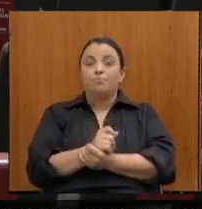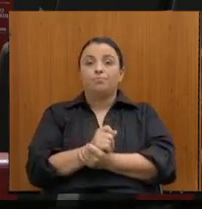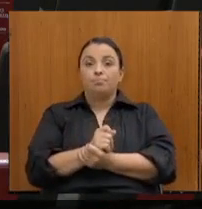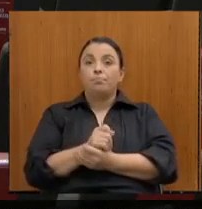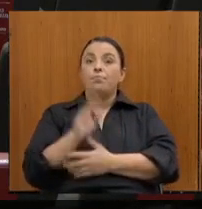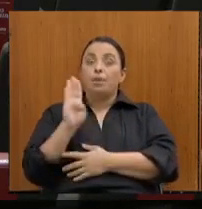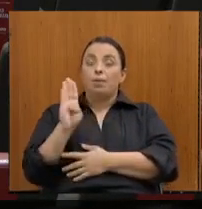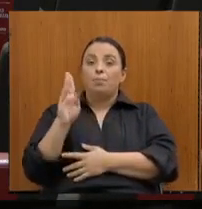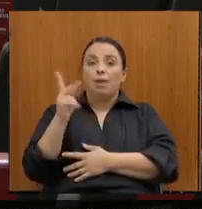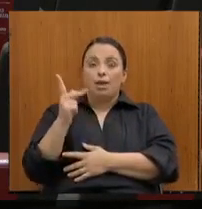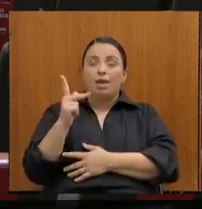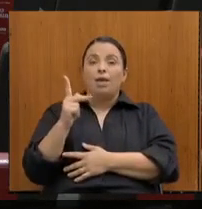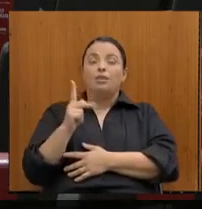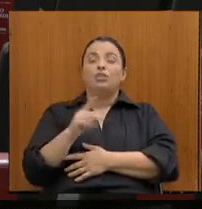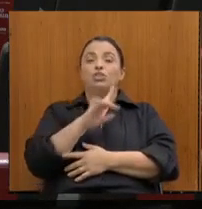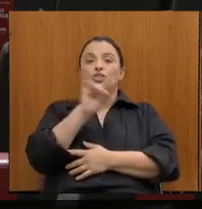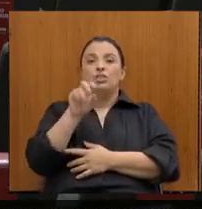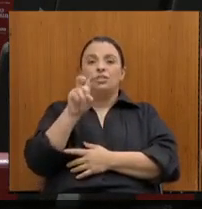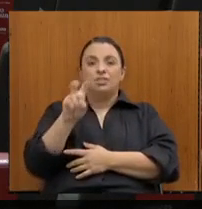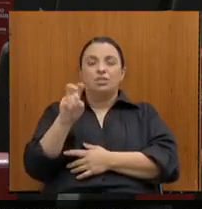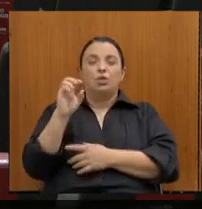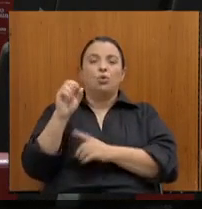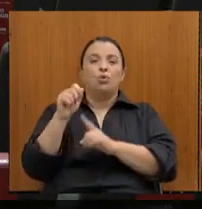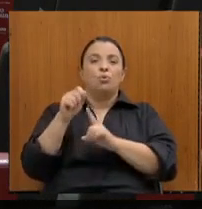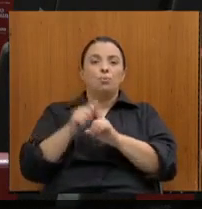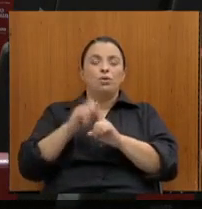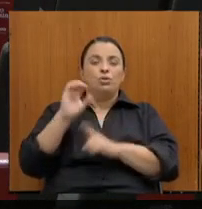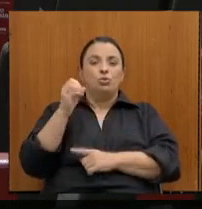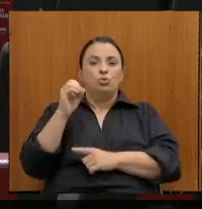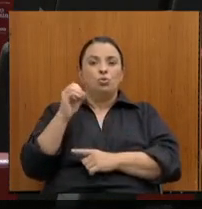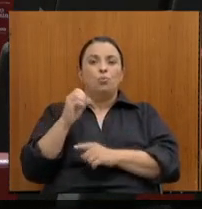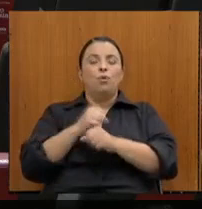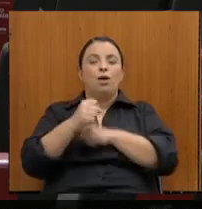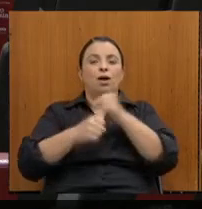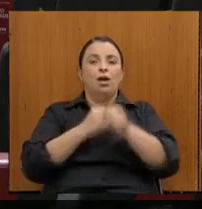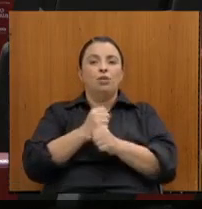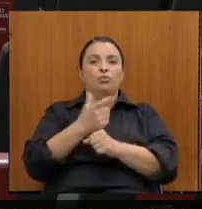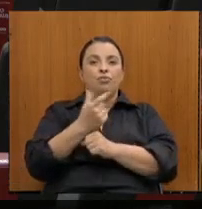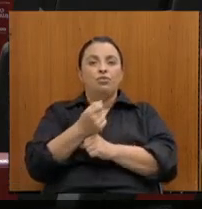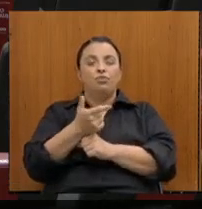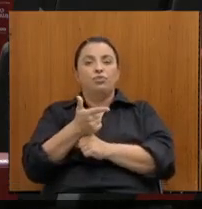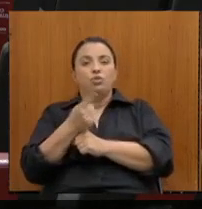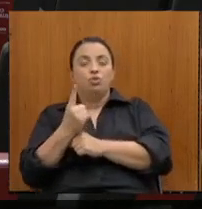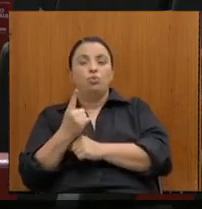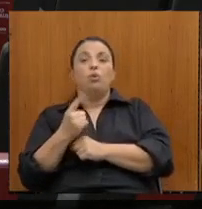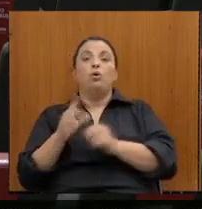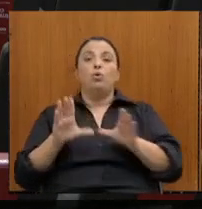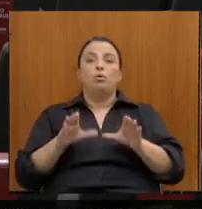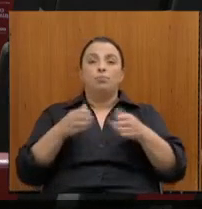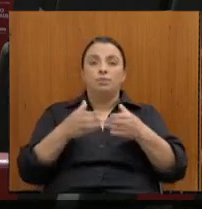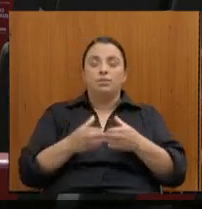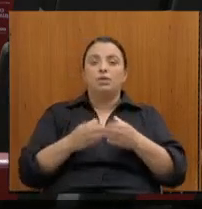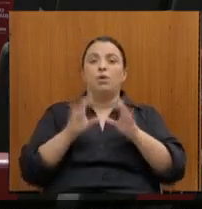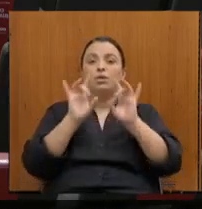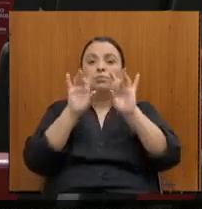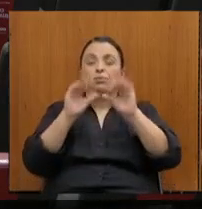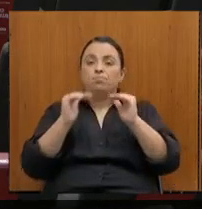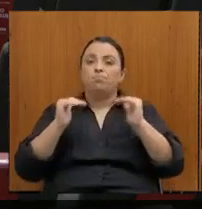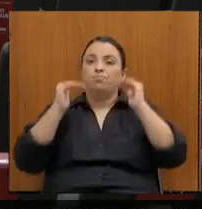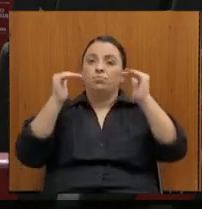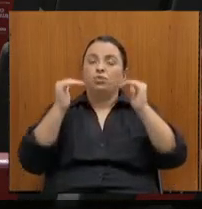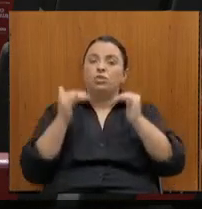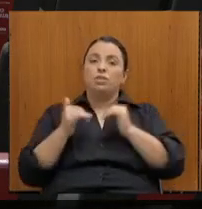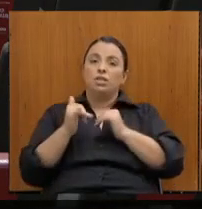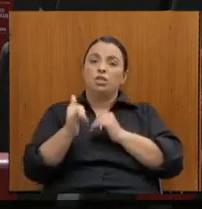Horizonte cinco de outubro de dois mil e 21 comissão extraordinária de energias renováveis e dos